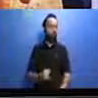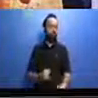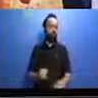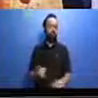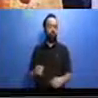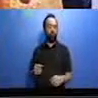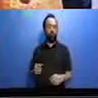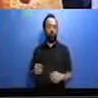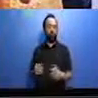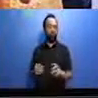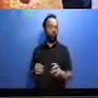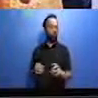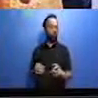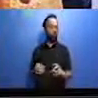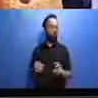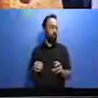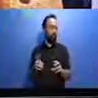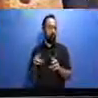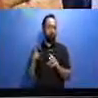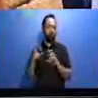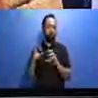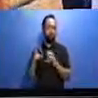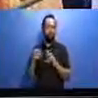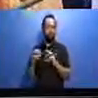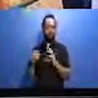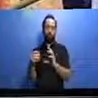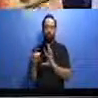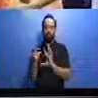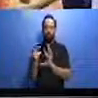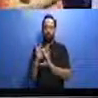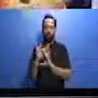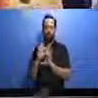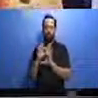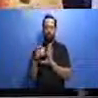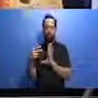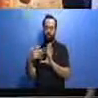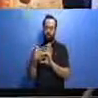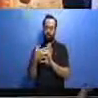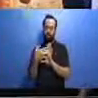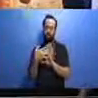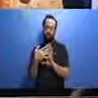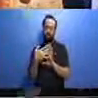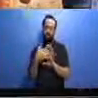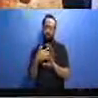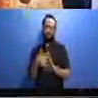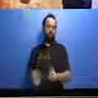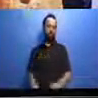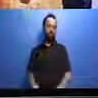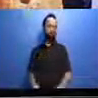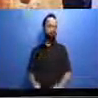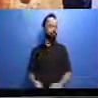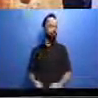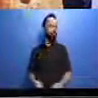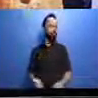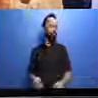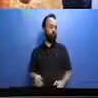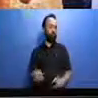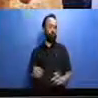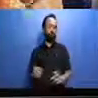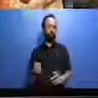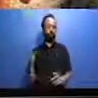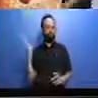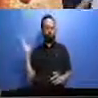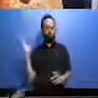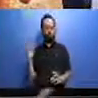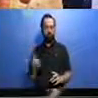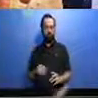Porócito, essa célula aqui, responsável pela entrada da água no interior da esponja. Espículas, como